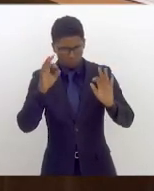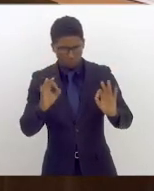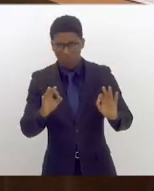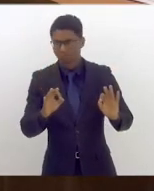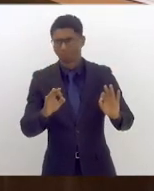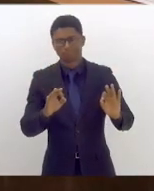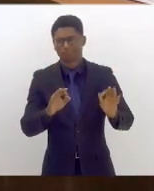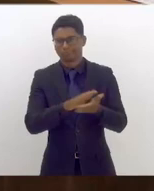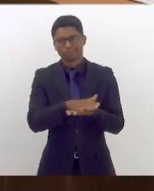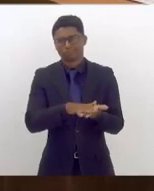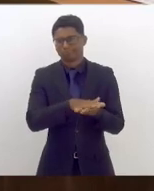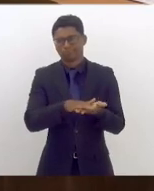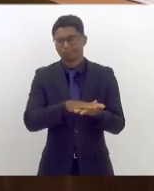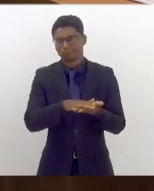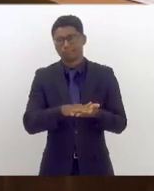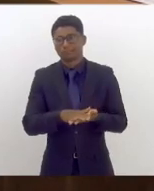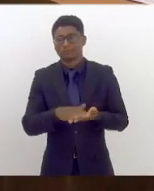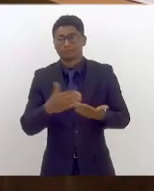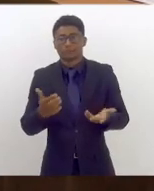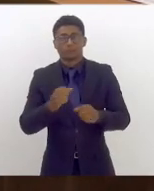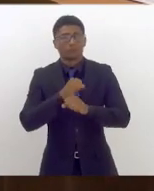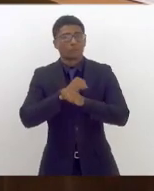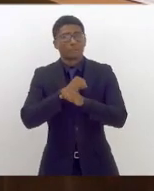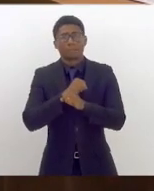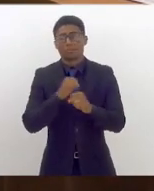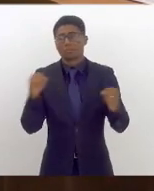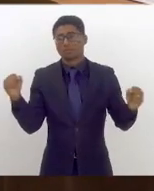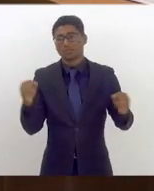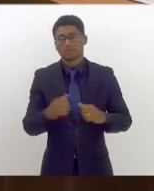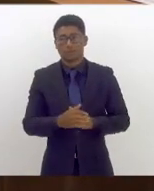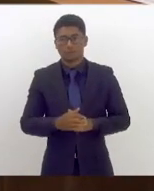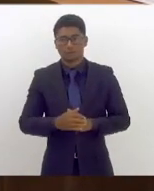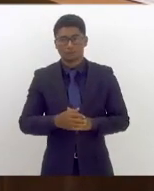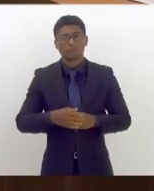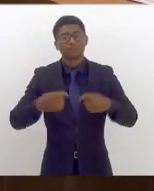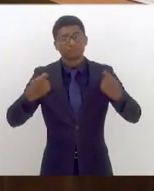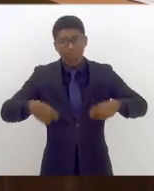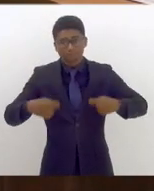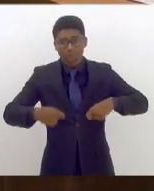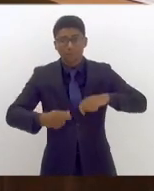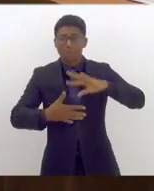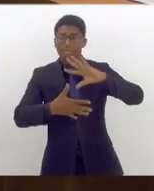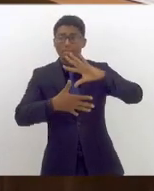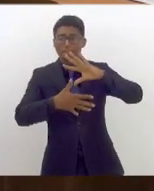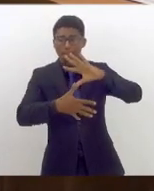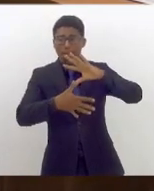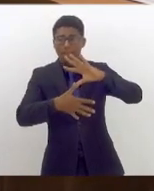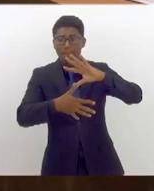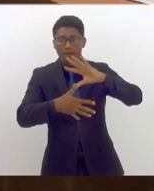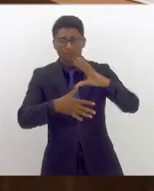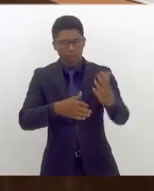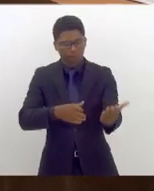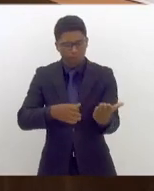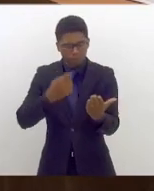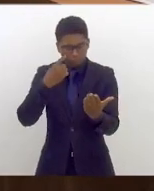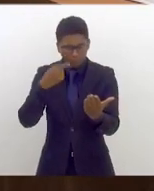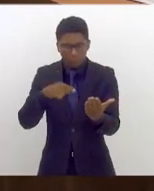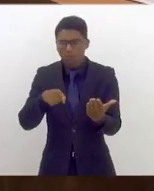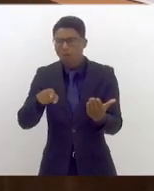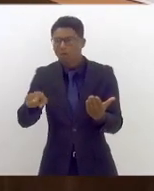é impossível Sim a gente examinar os mapas dessas áreas verificar onde